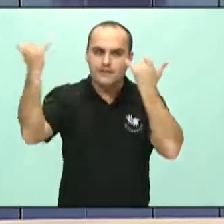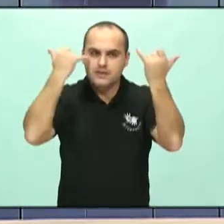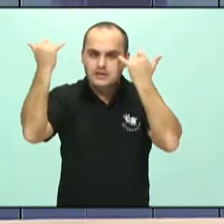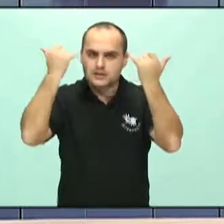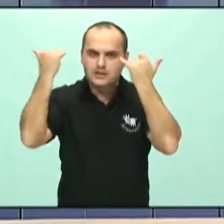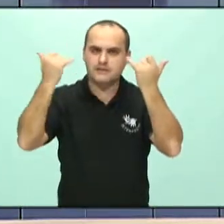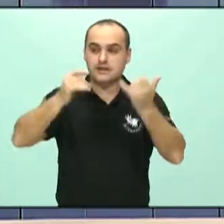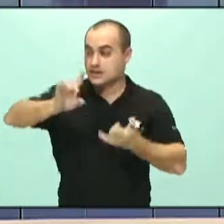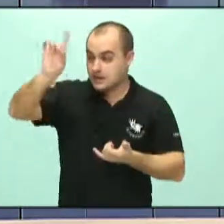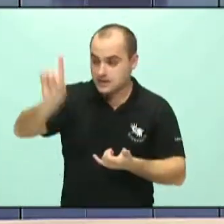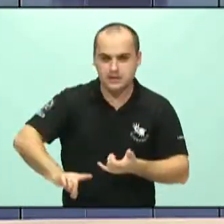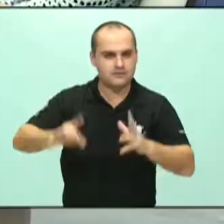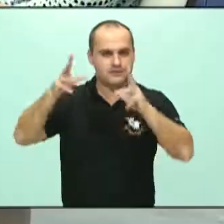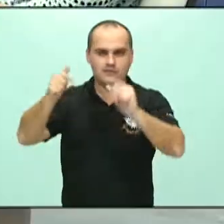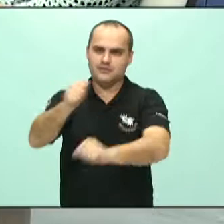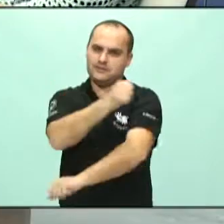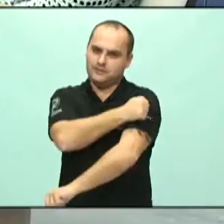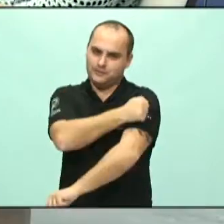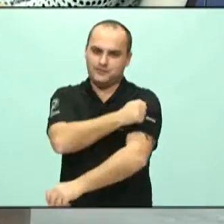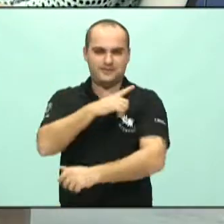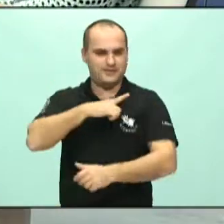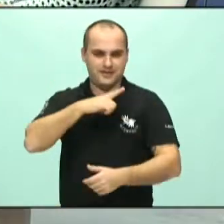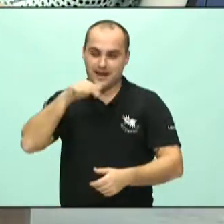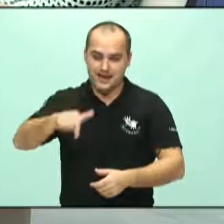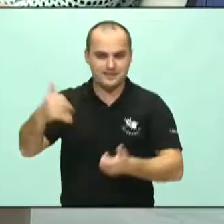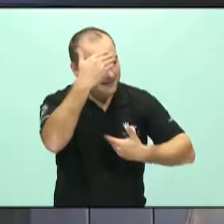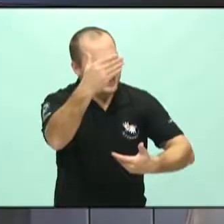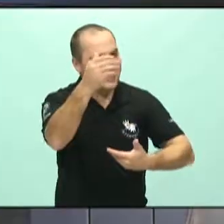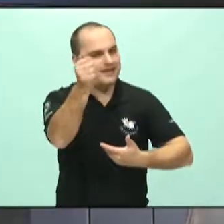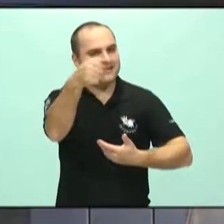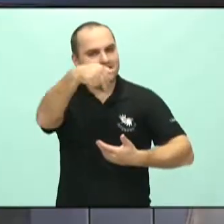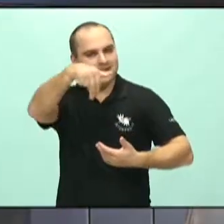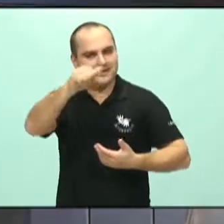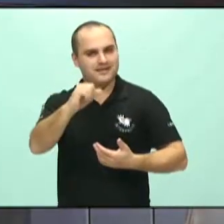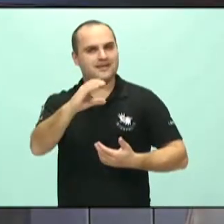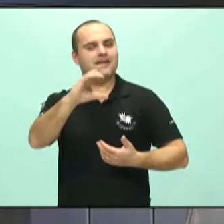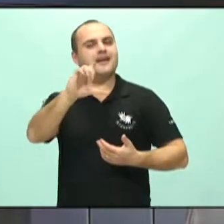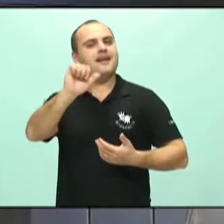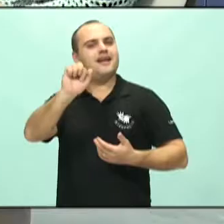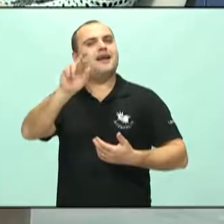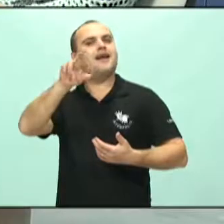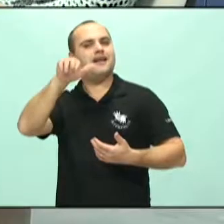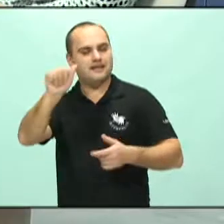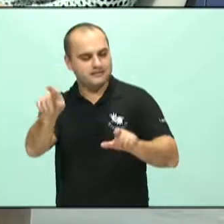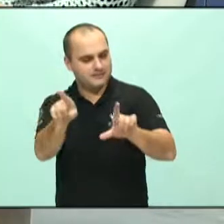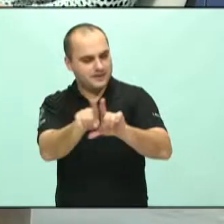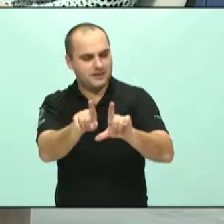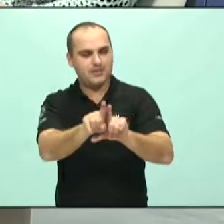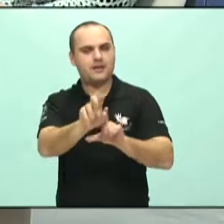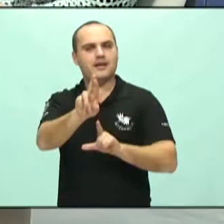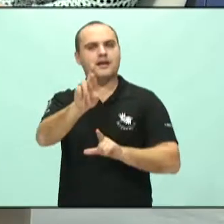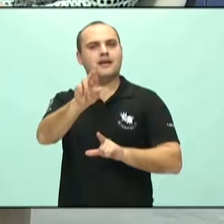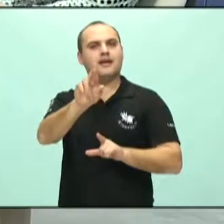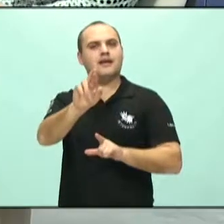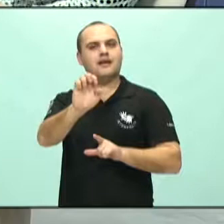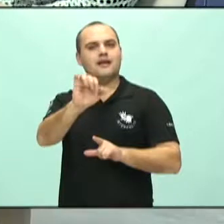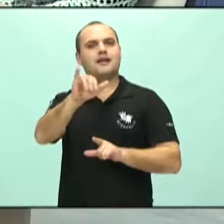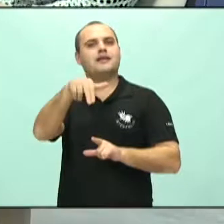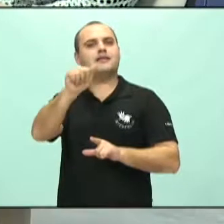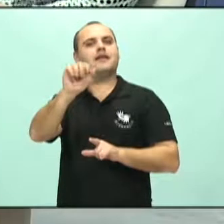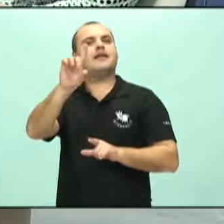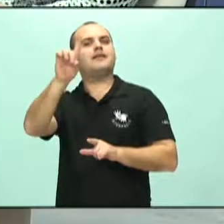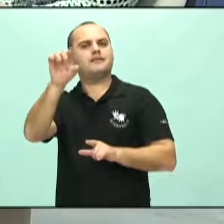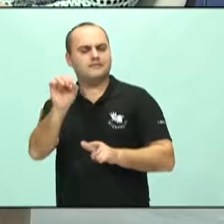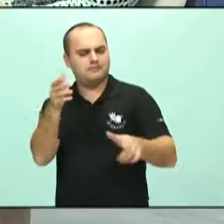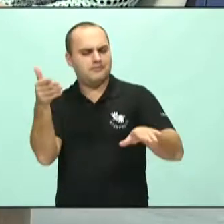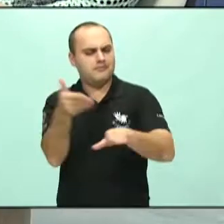os alunos ter essa informação. Obrigado, Ana Clara Marques, e também ao Reinaldo Velasquez pela participação aqui no